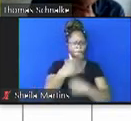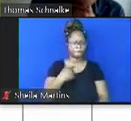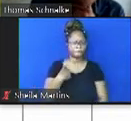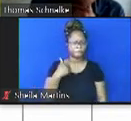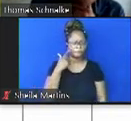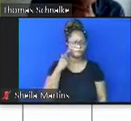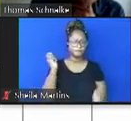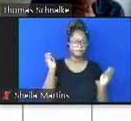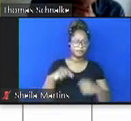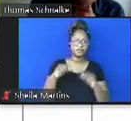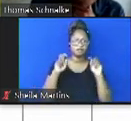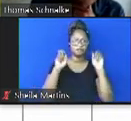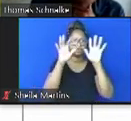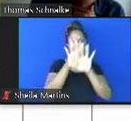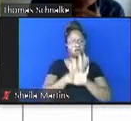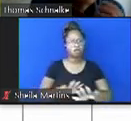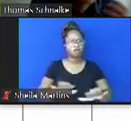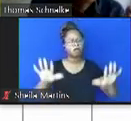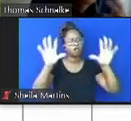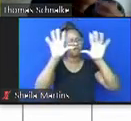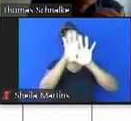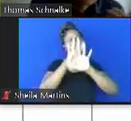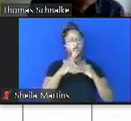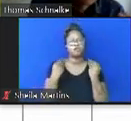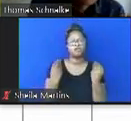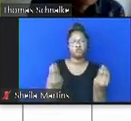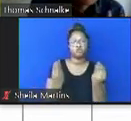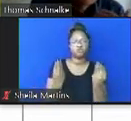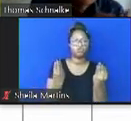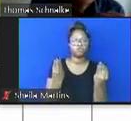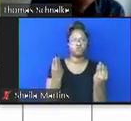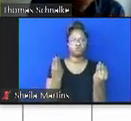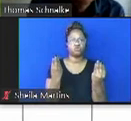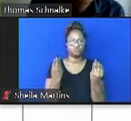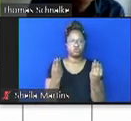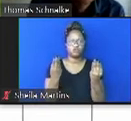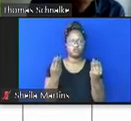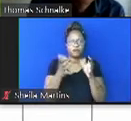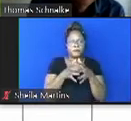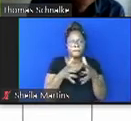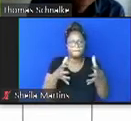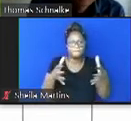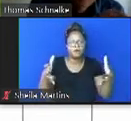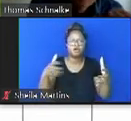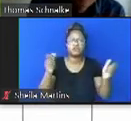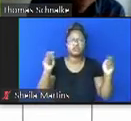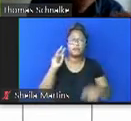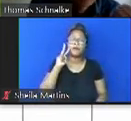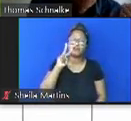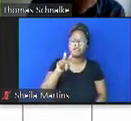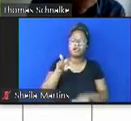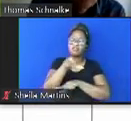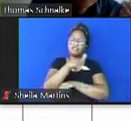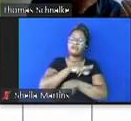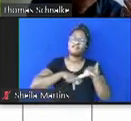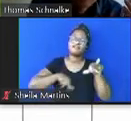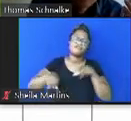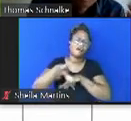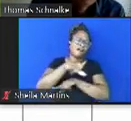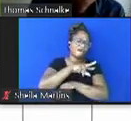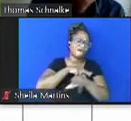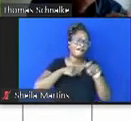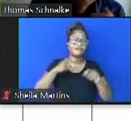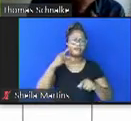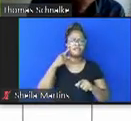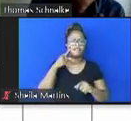uma visão dos grandes espécimes. A gente vê várias